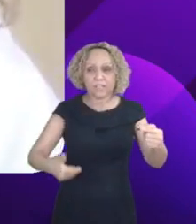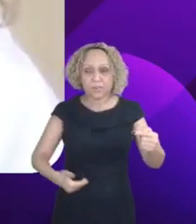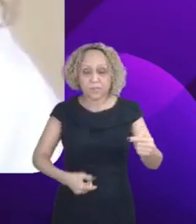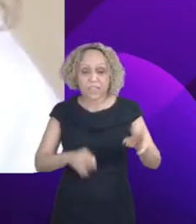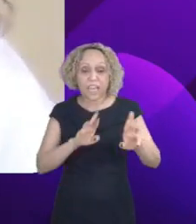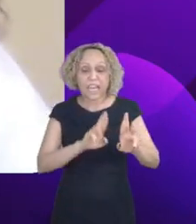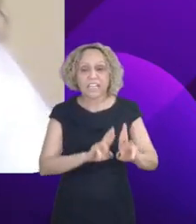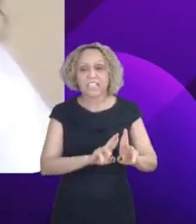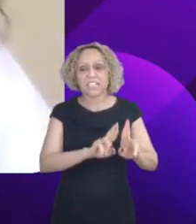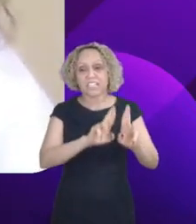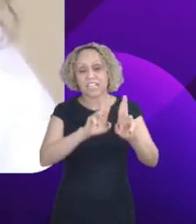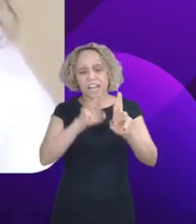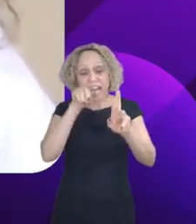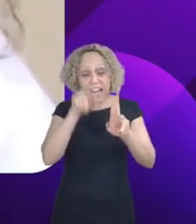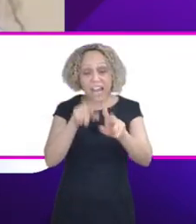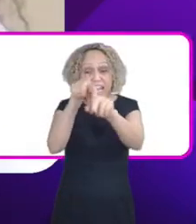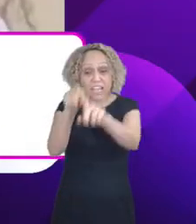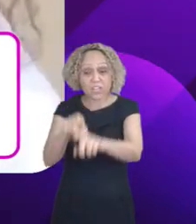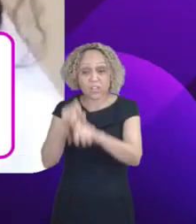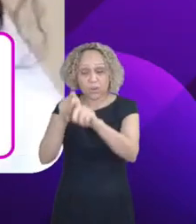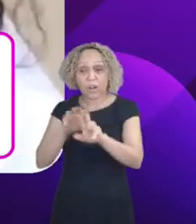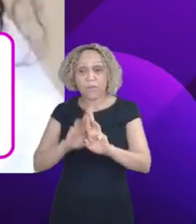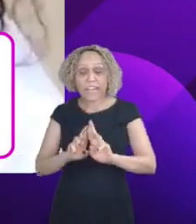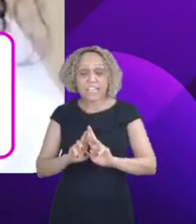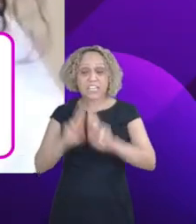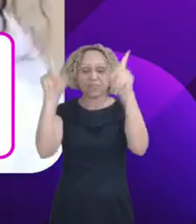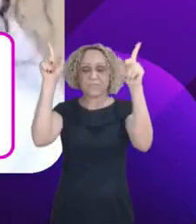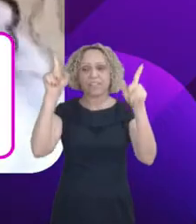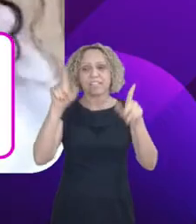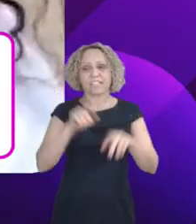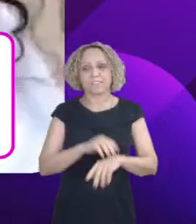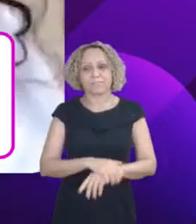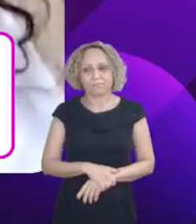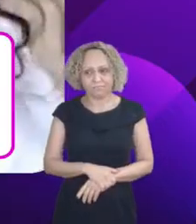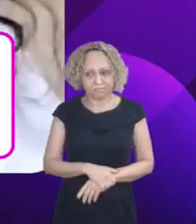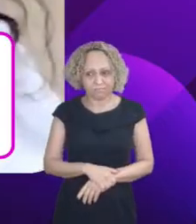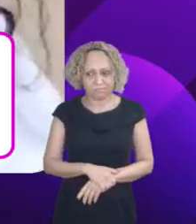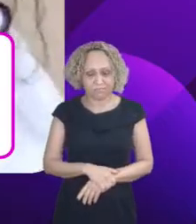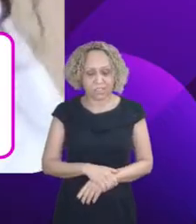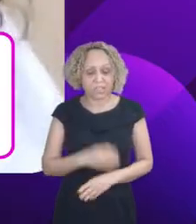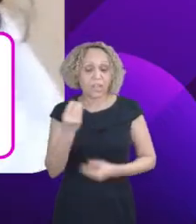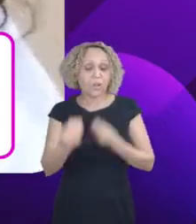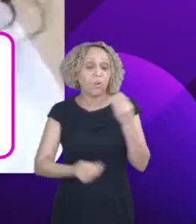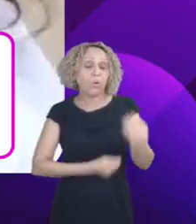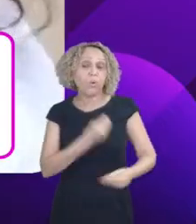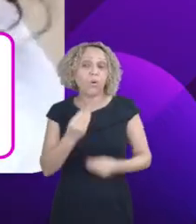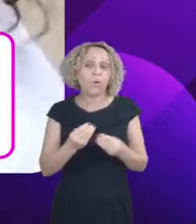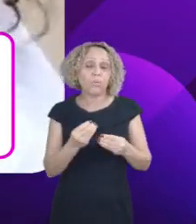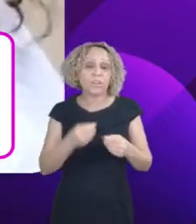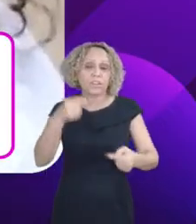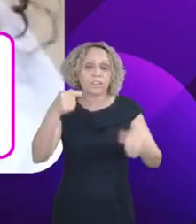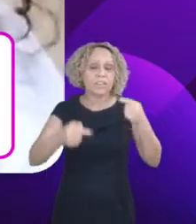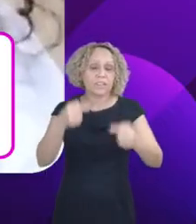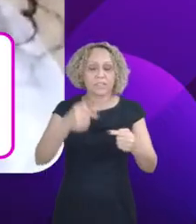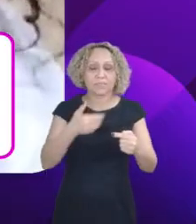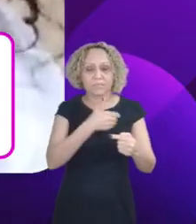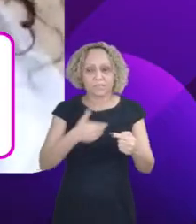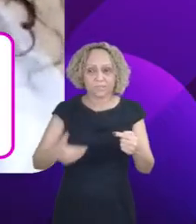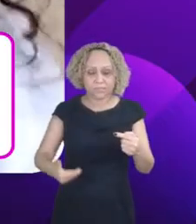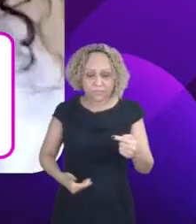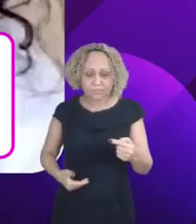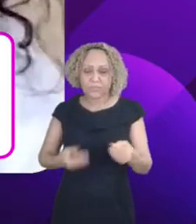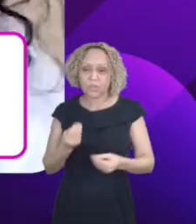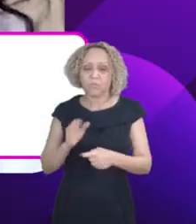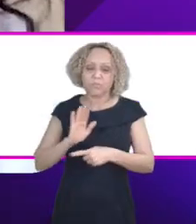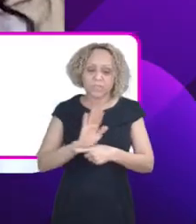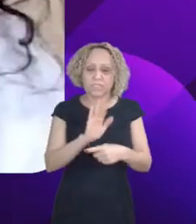alcançar essa mulher da zona rural, ou como essas políticas públicas vão conseguir alcançar e consolidar a sua efetividade em mulheres pretas, periféricas,